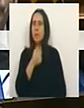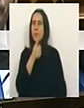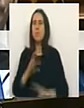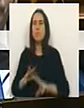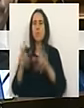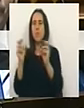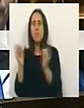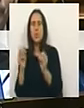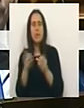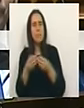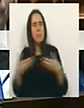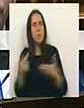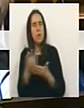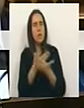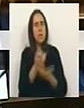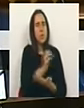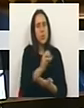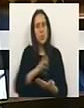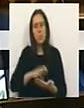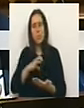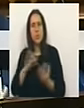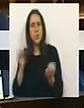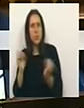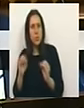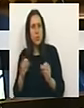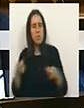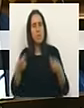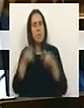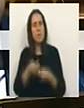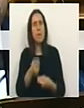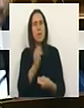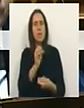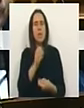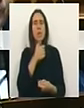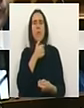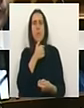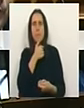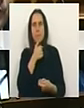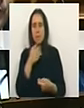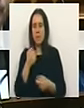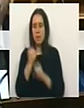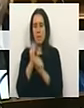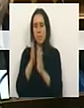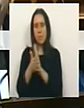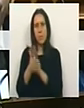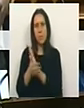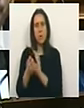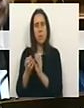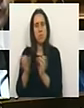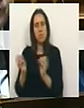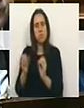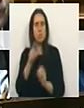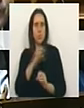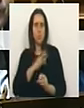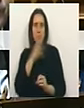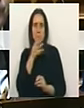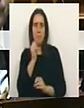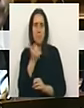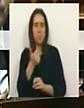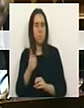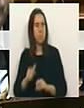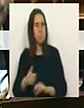desenvolvimento, em crescimento económico, em confiança, em atração do investimento e, portanto, em geração de emprego, que o senhor diz e muito bem, que